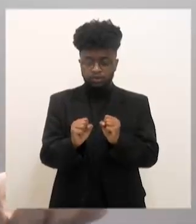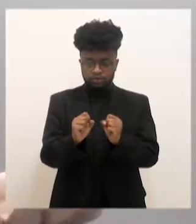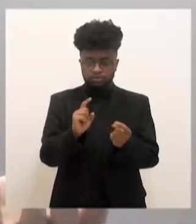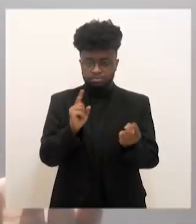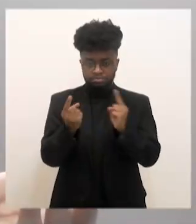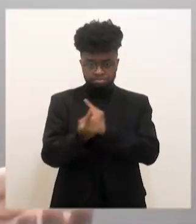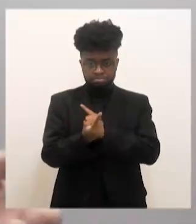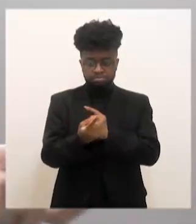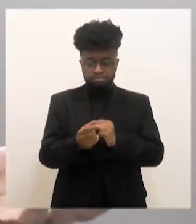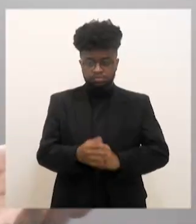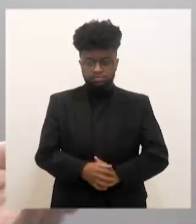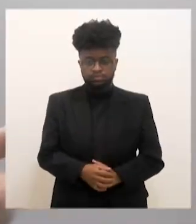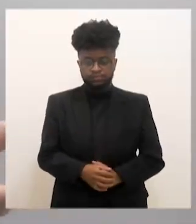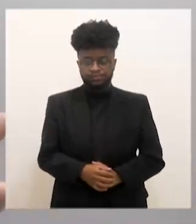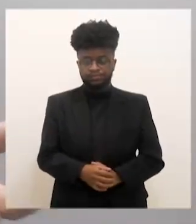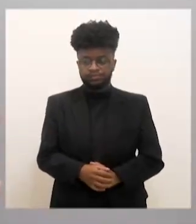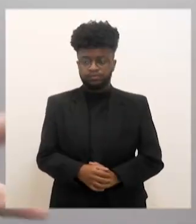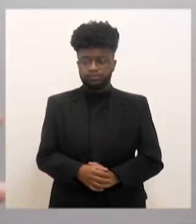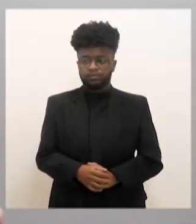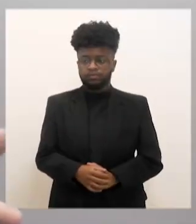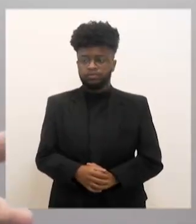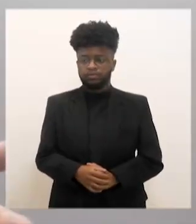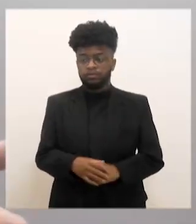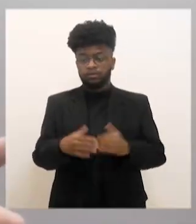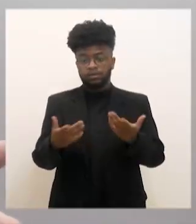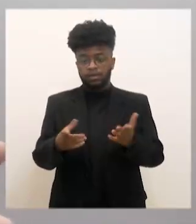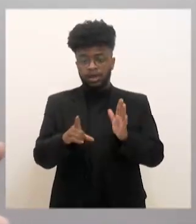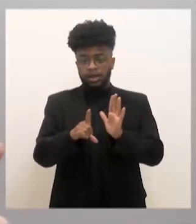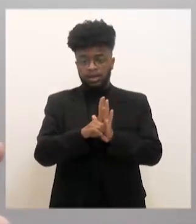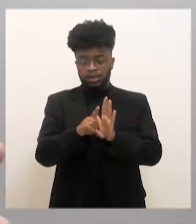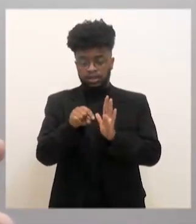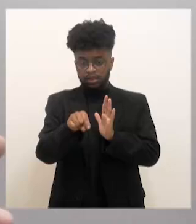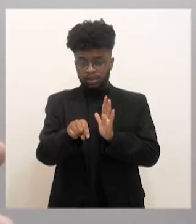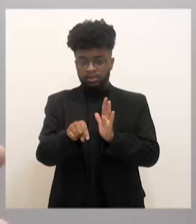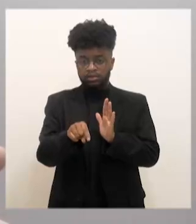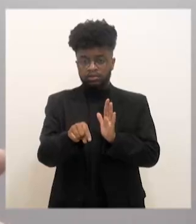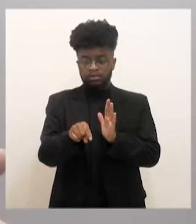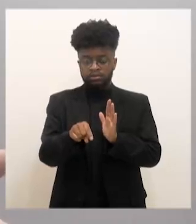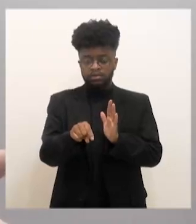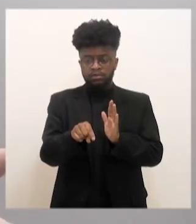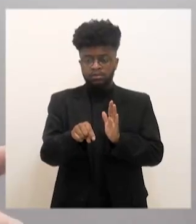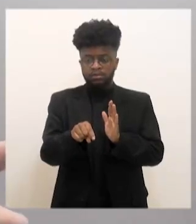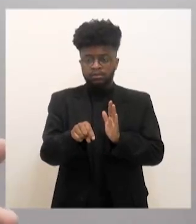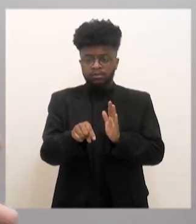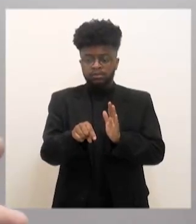E vice-versa. Então, a própria legislação,